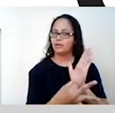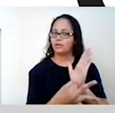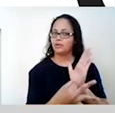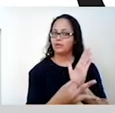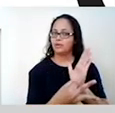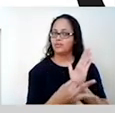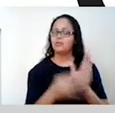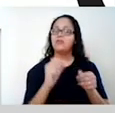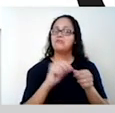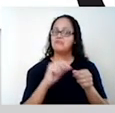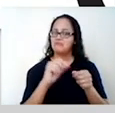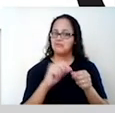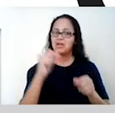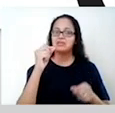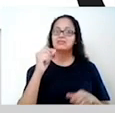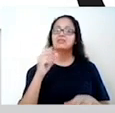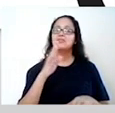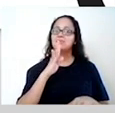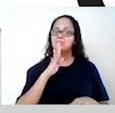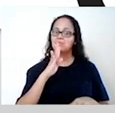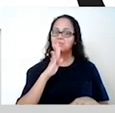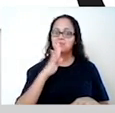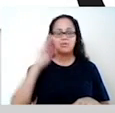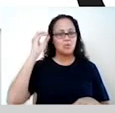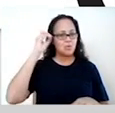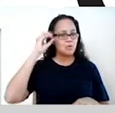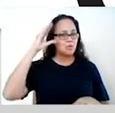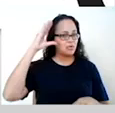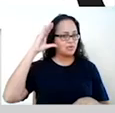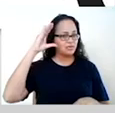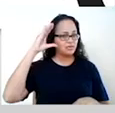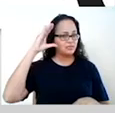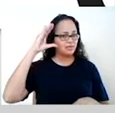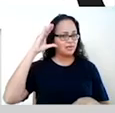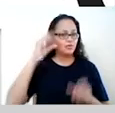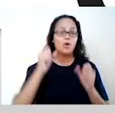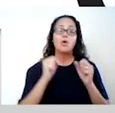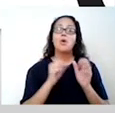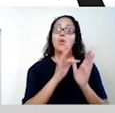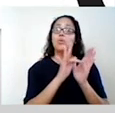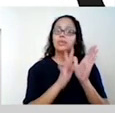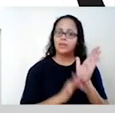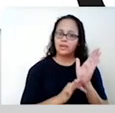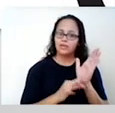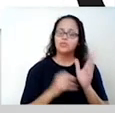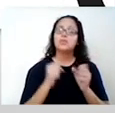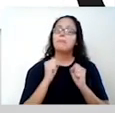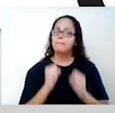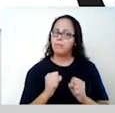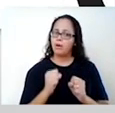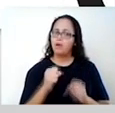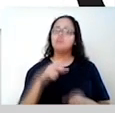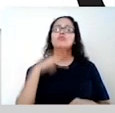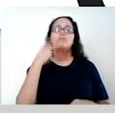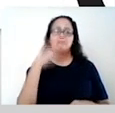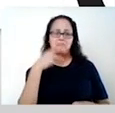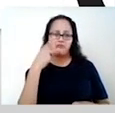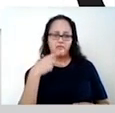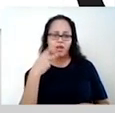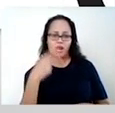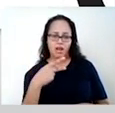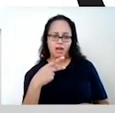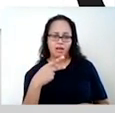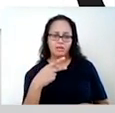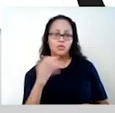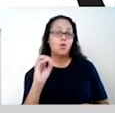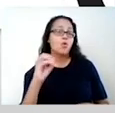de conhecimento. E esses textos de opinião, eles podem ser orais ou escritos. Então pode ser falado, você está conversando com um